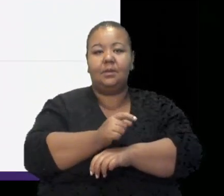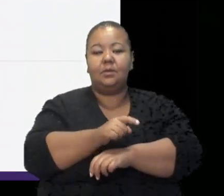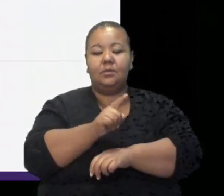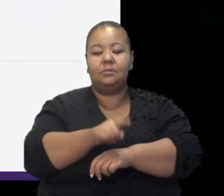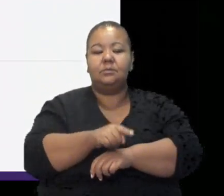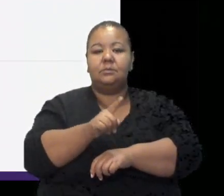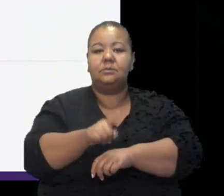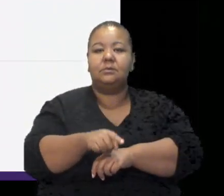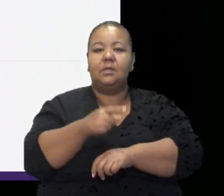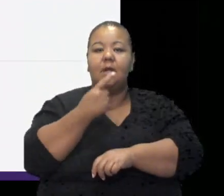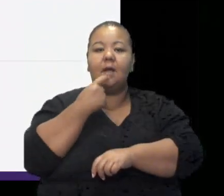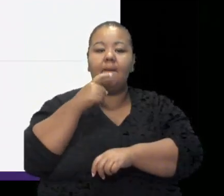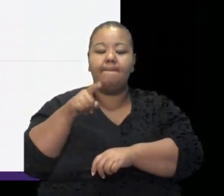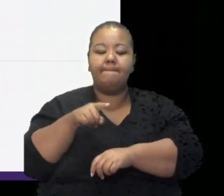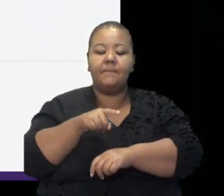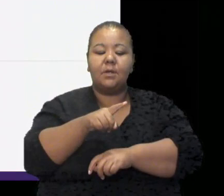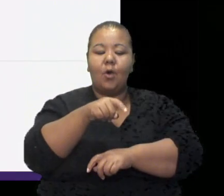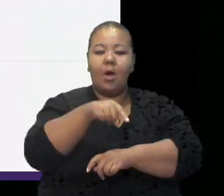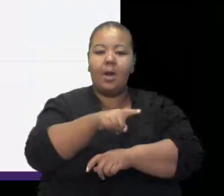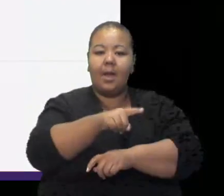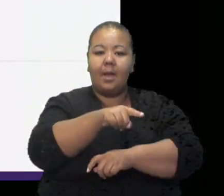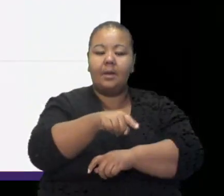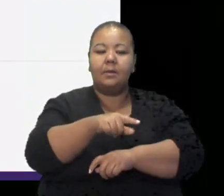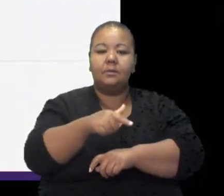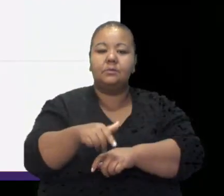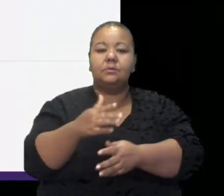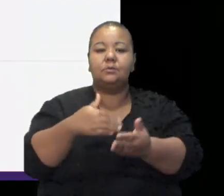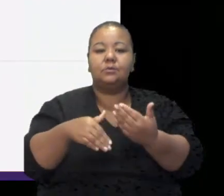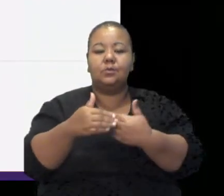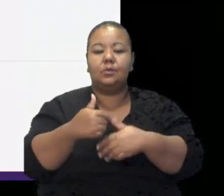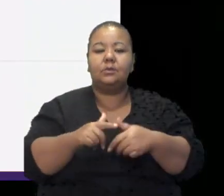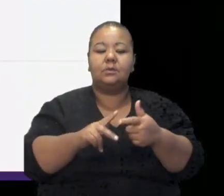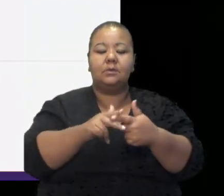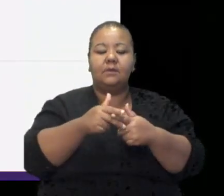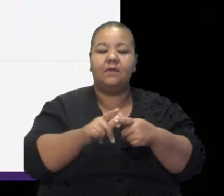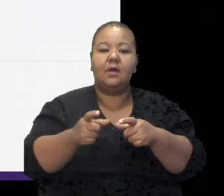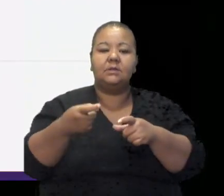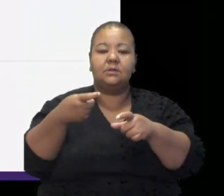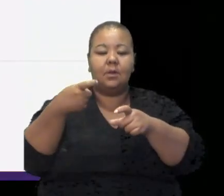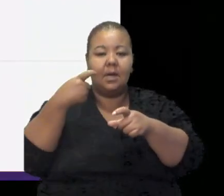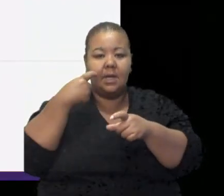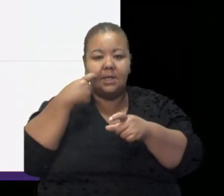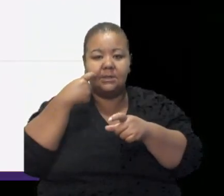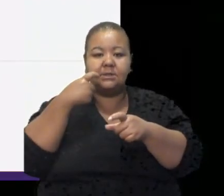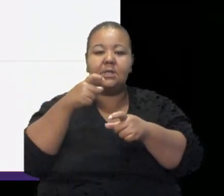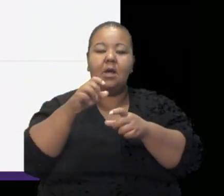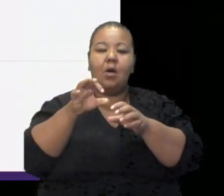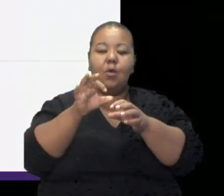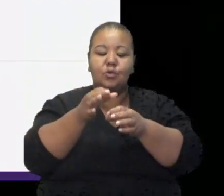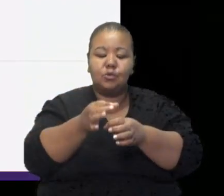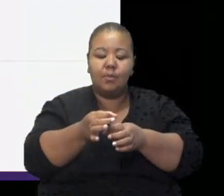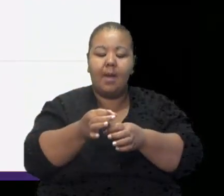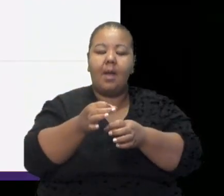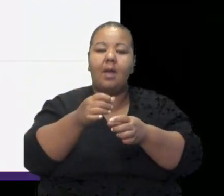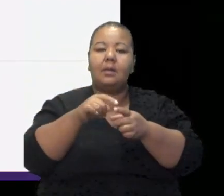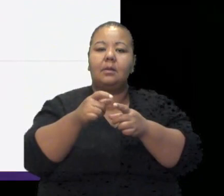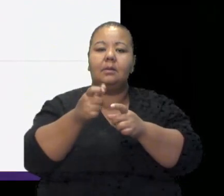que são as minhocas e as iscas, todo o ferramental, anzol, linha, chumbada, bola e assim